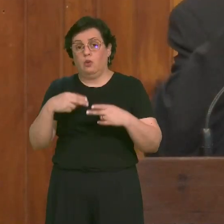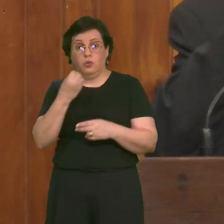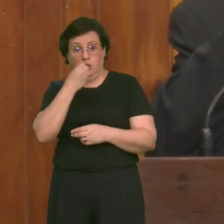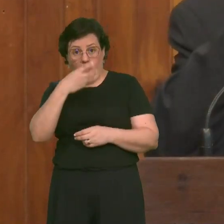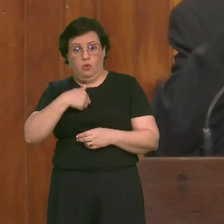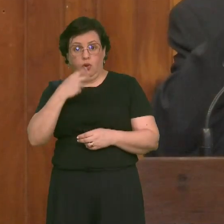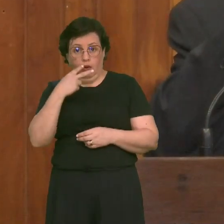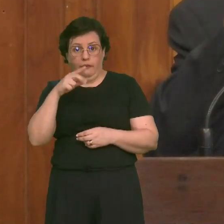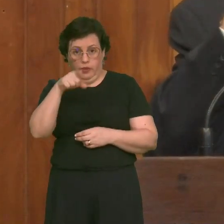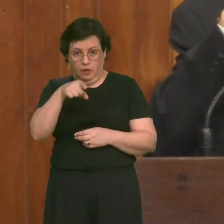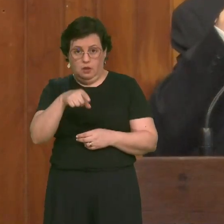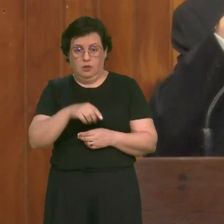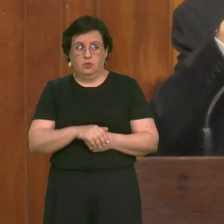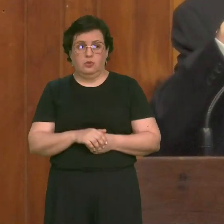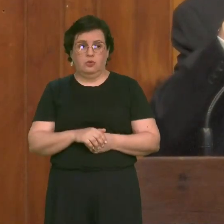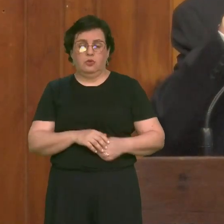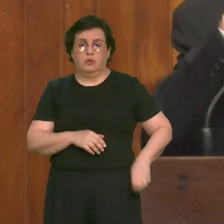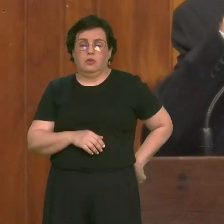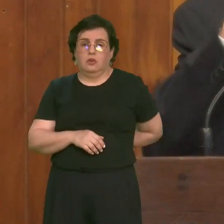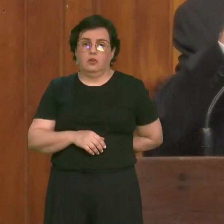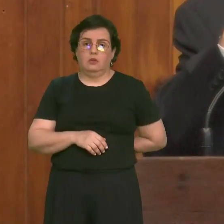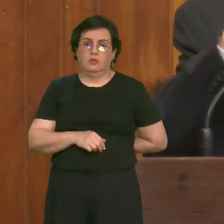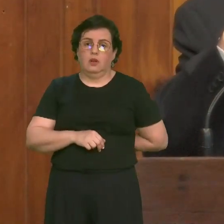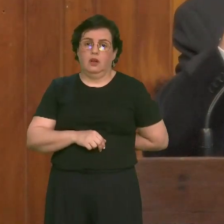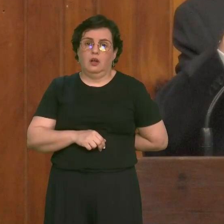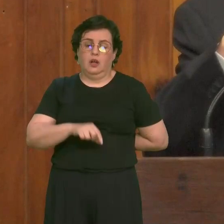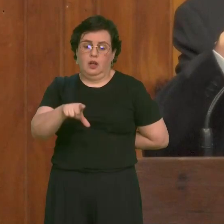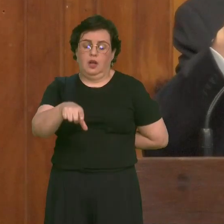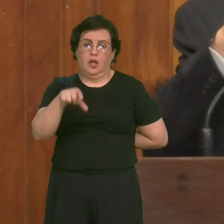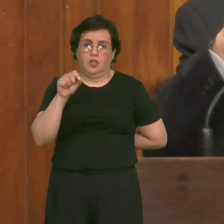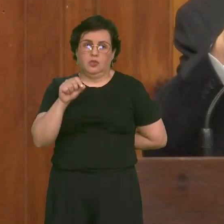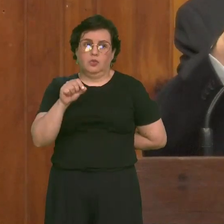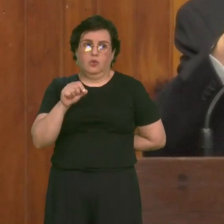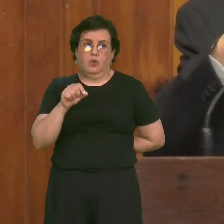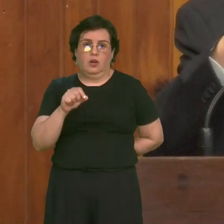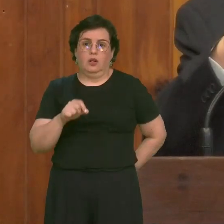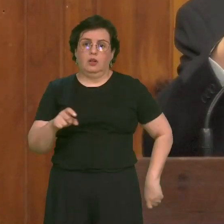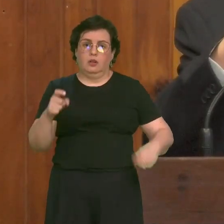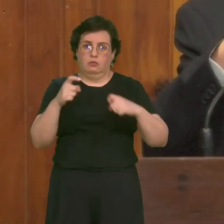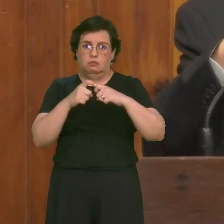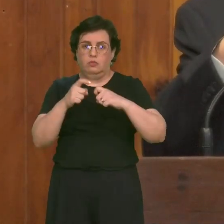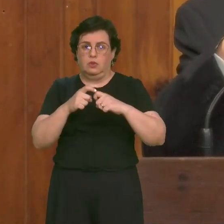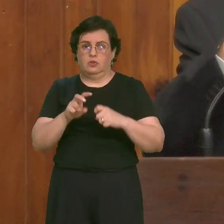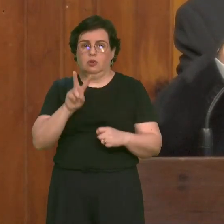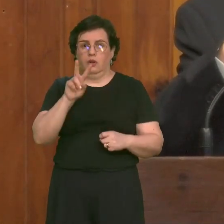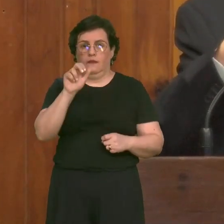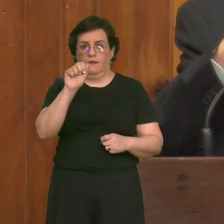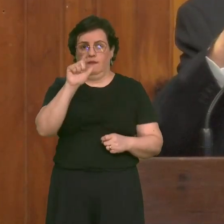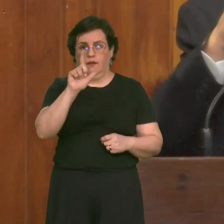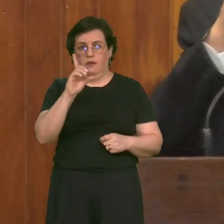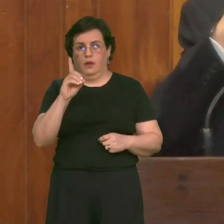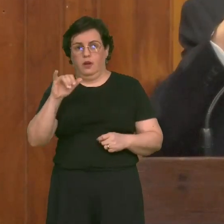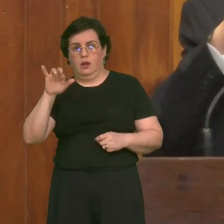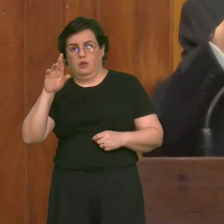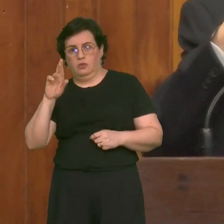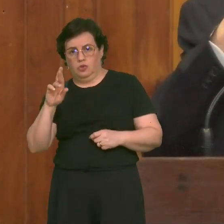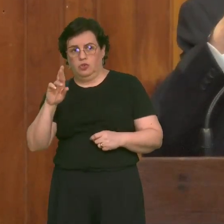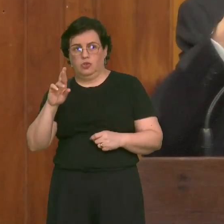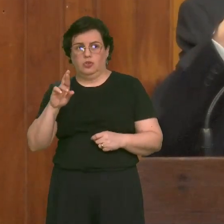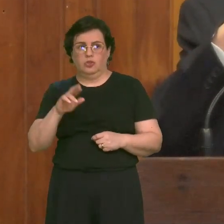eu vi isso foi a nomeação do Dr Valdir para o cargo que era